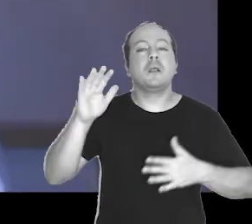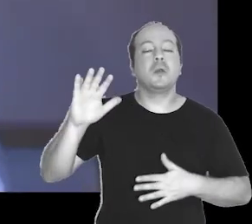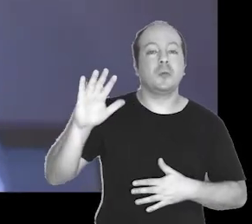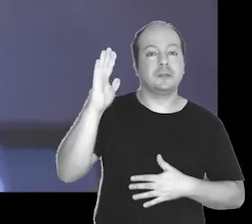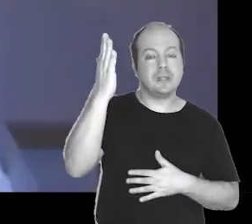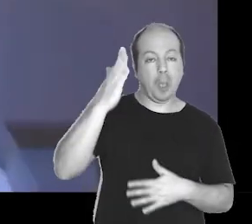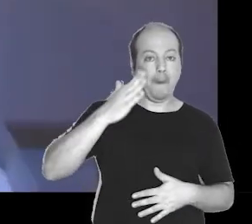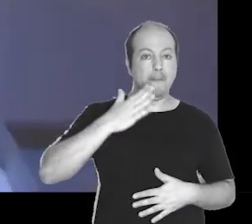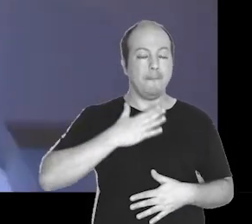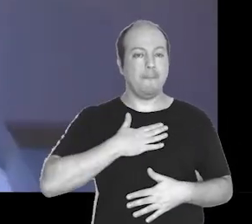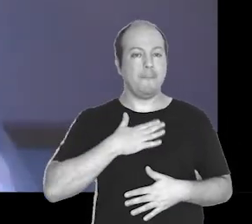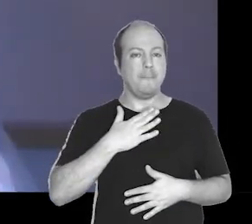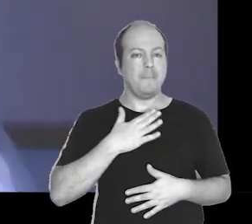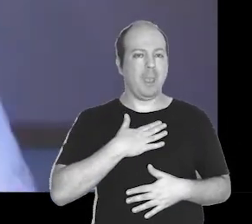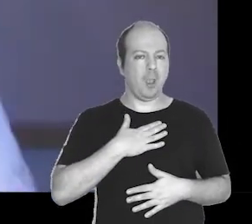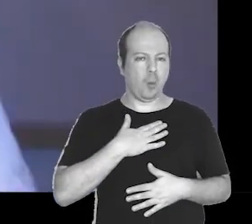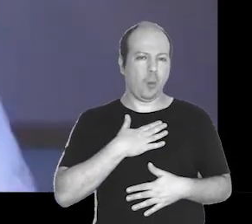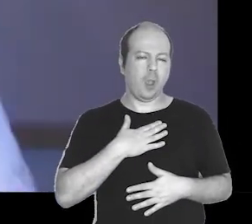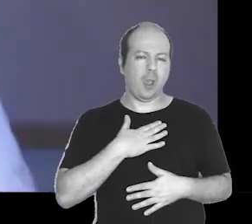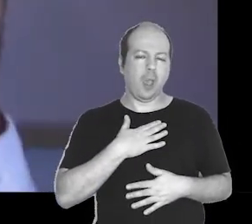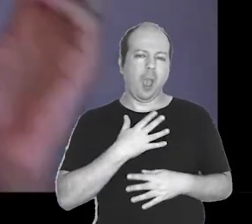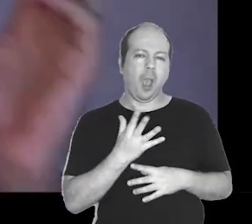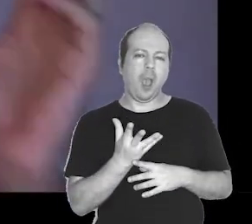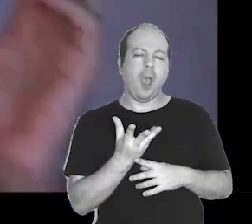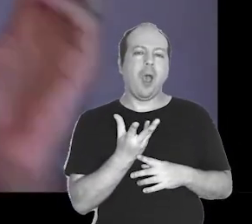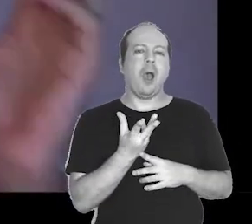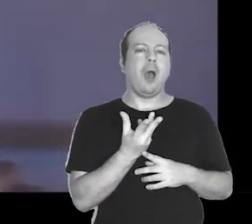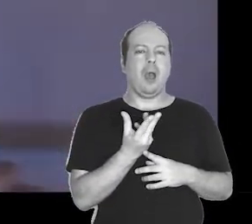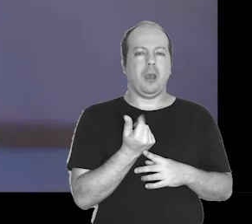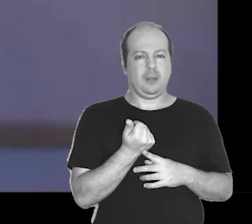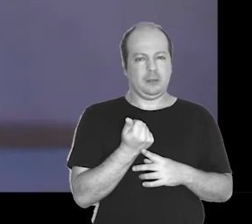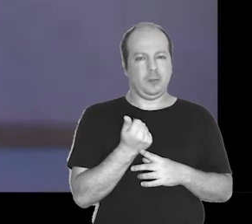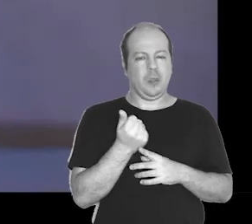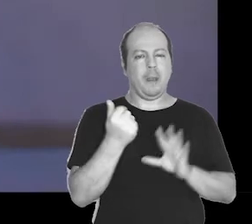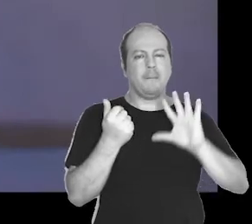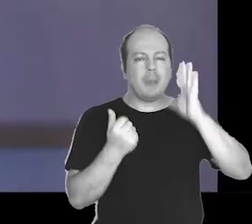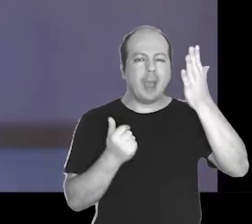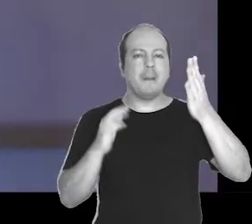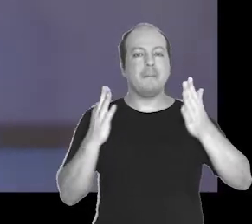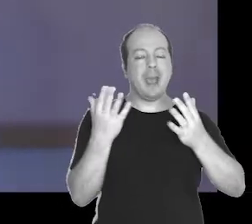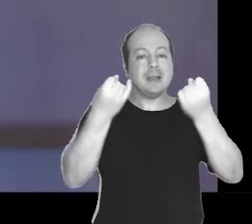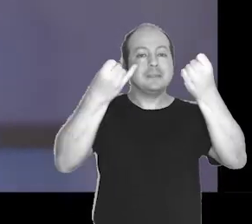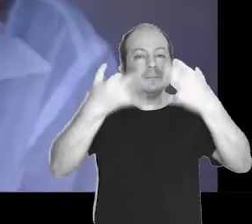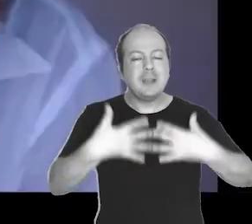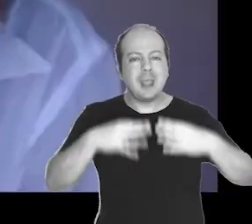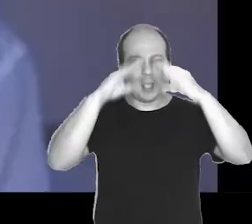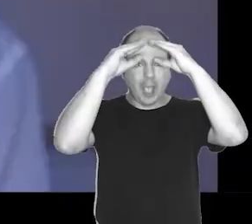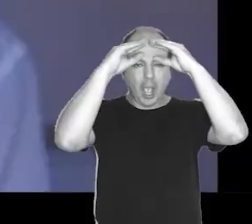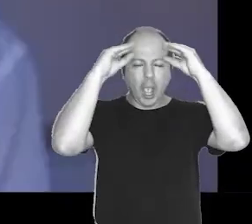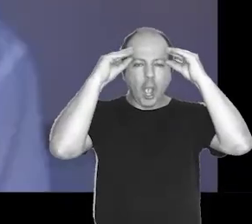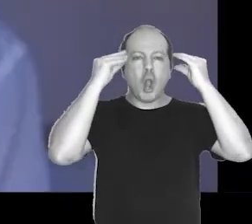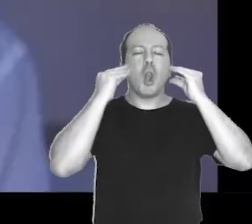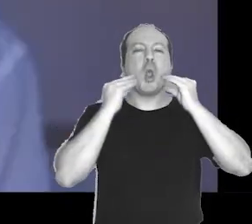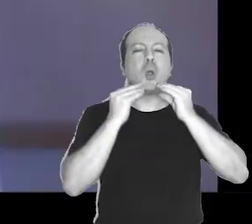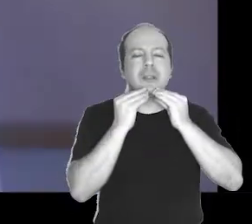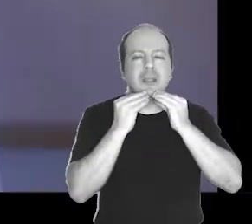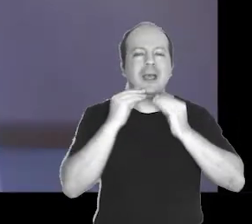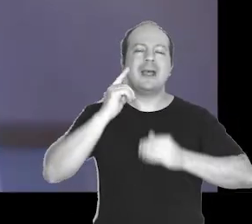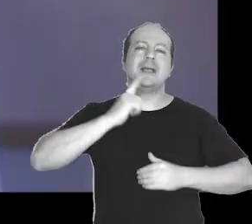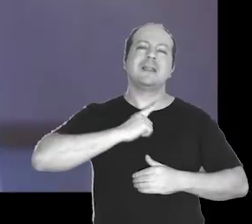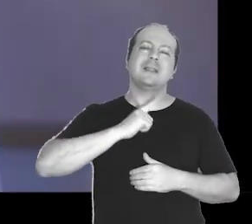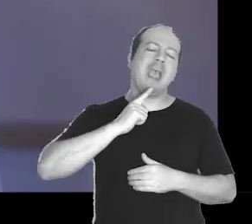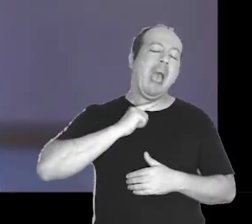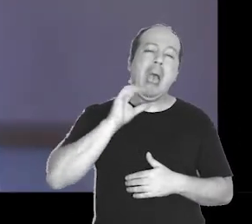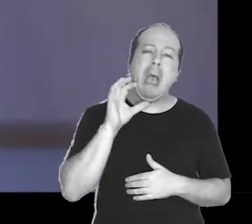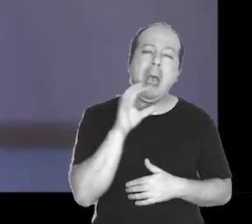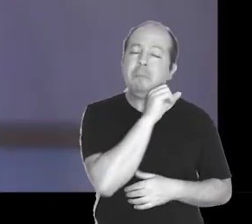meu maior ato artístico. Aquele que me iguala a Leonardo... ao menos por um átimo de